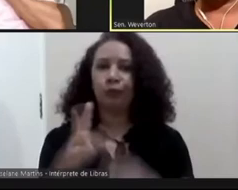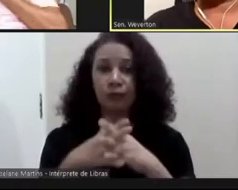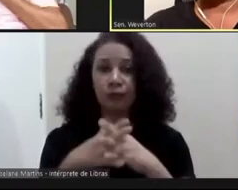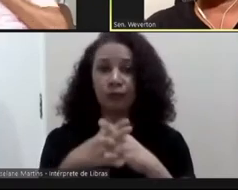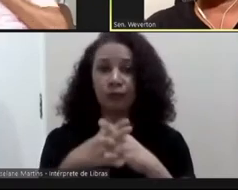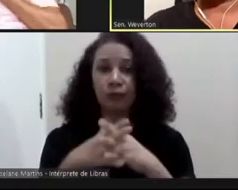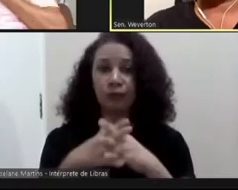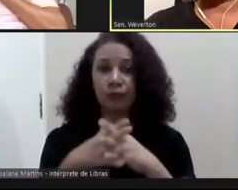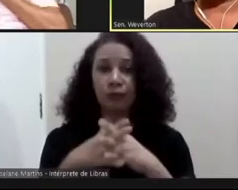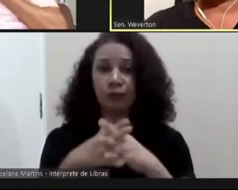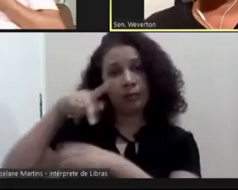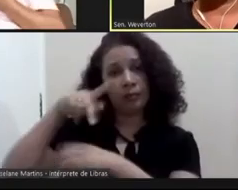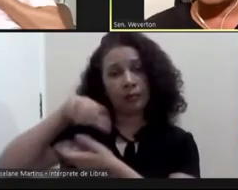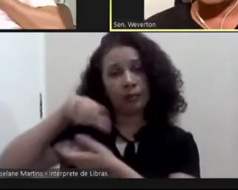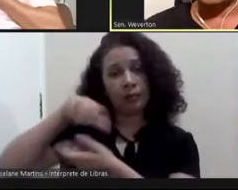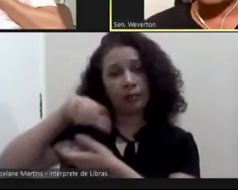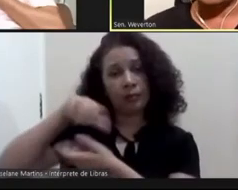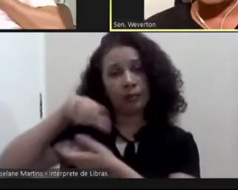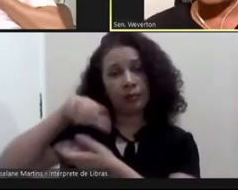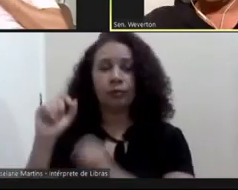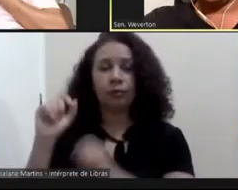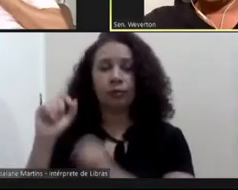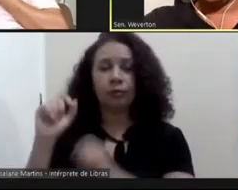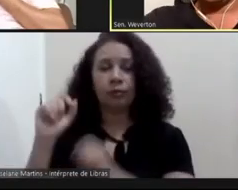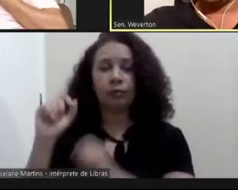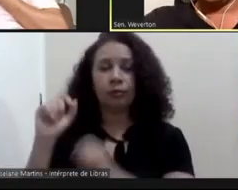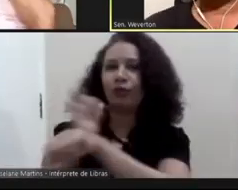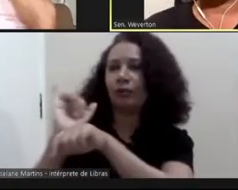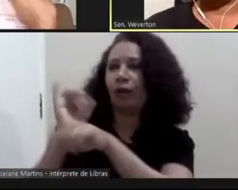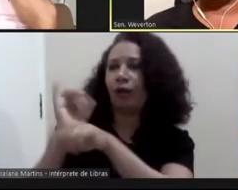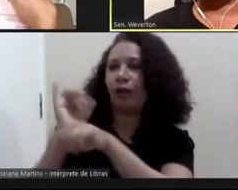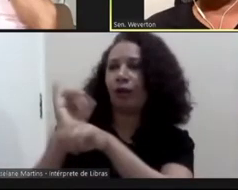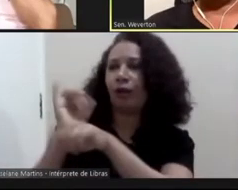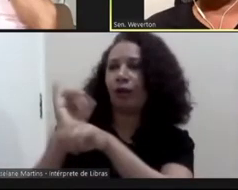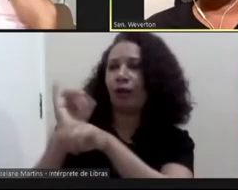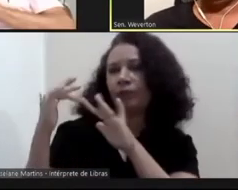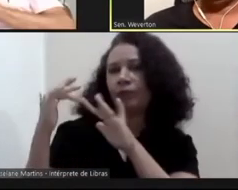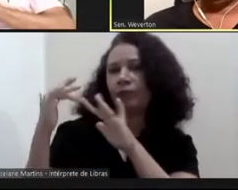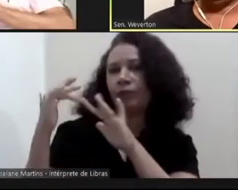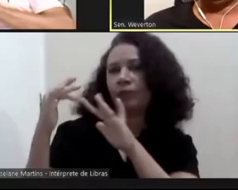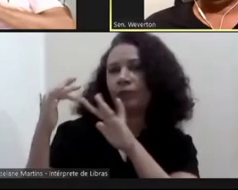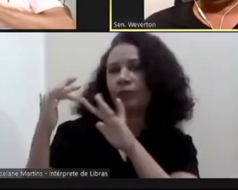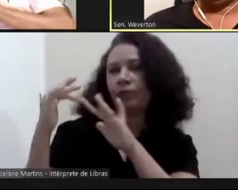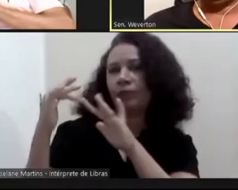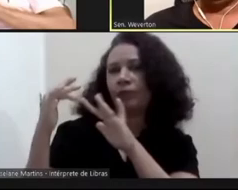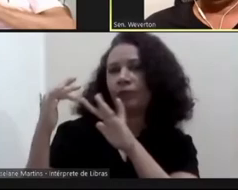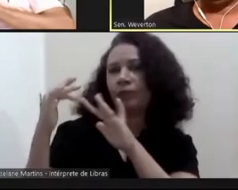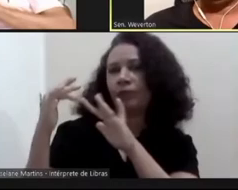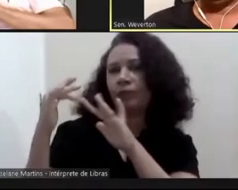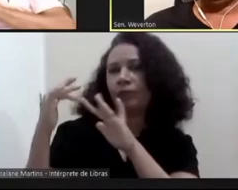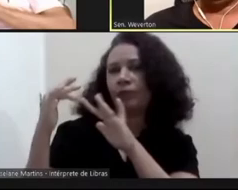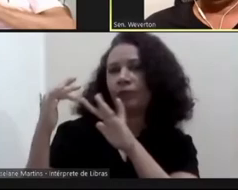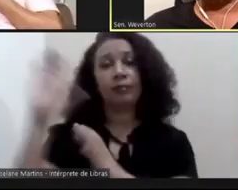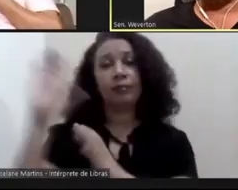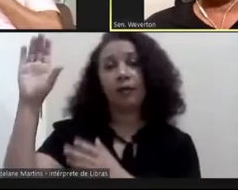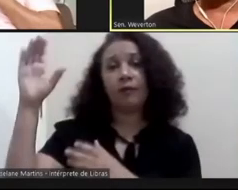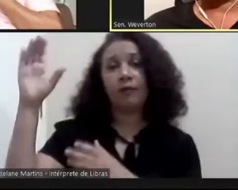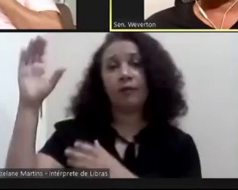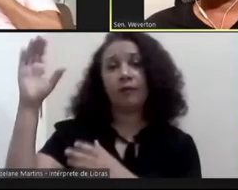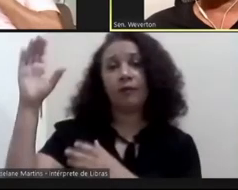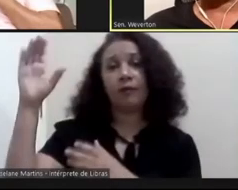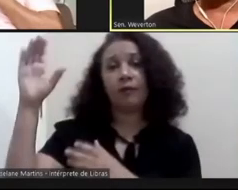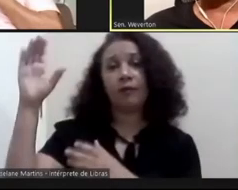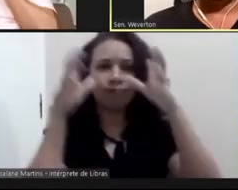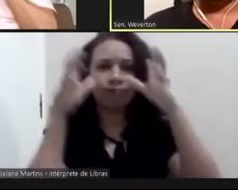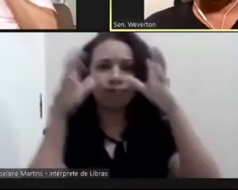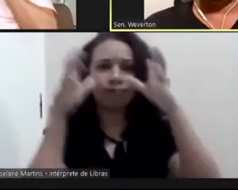comercialmente estratégicos para o Brasil, como é a China, né, que agora acaba de cortar o envio de insumos para cá, para o Brasil, e isso nos